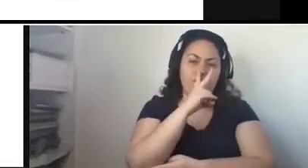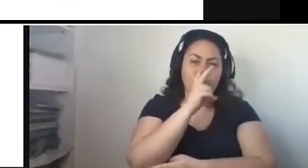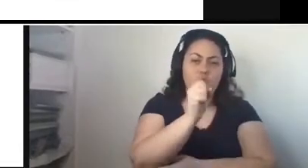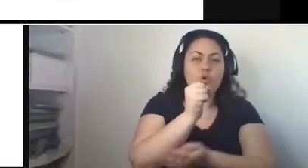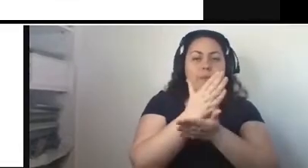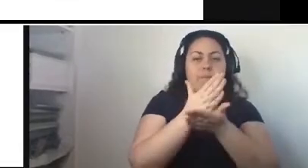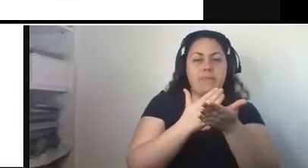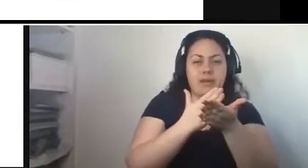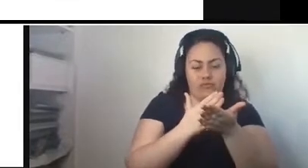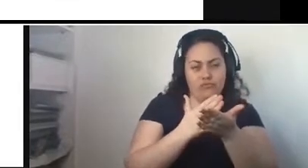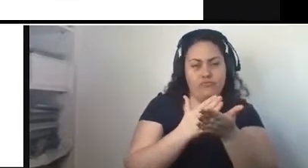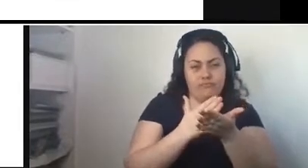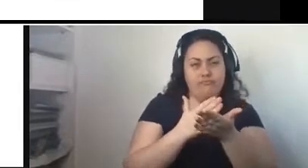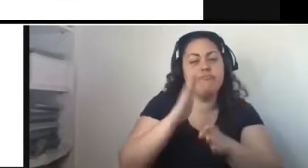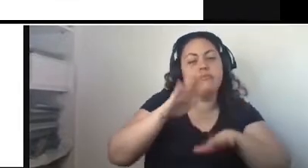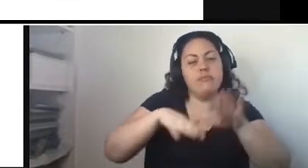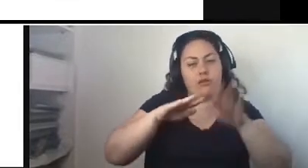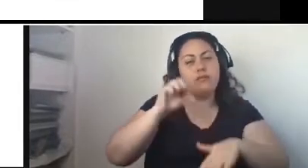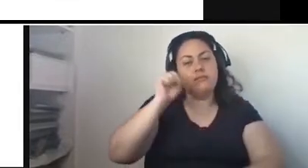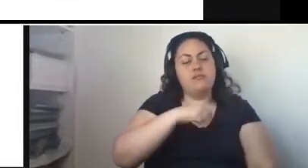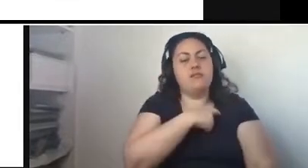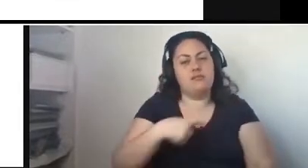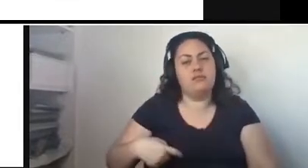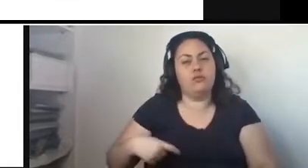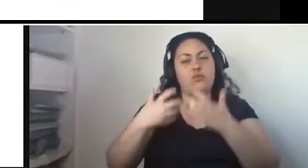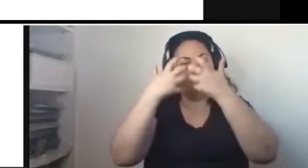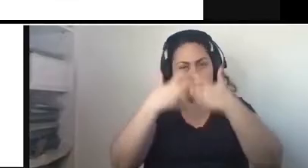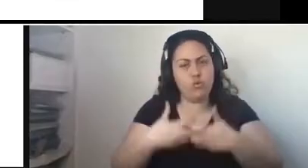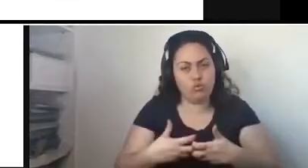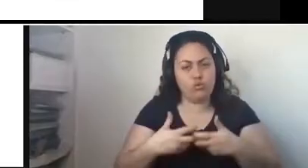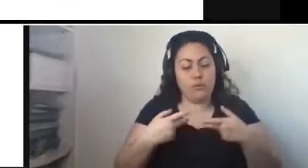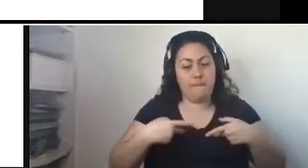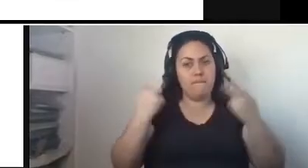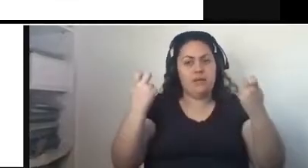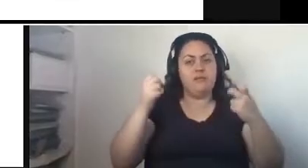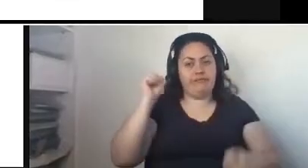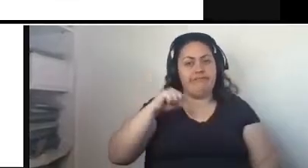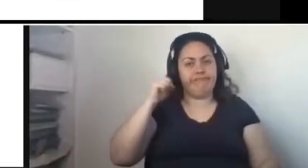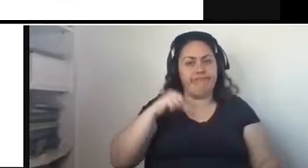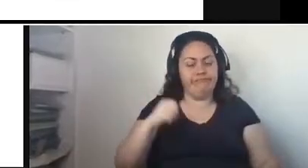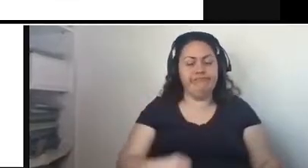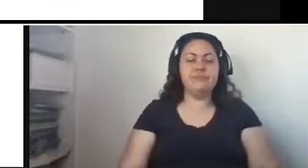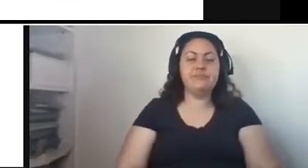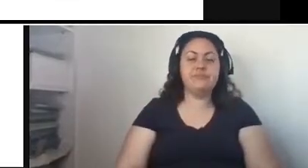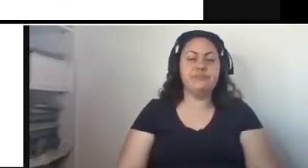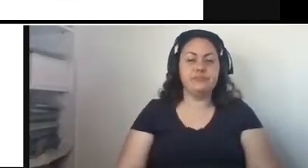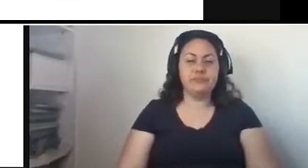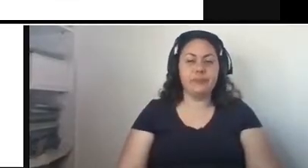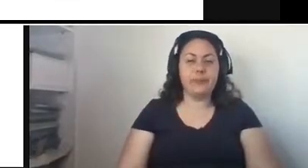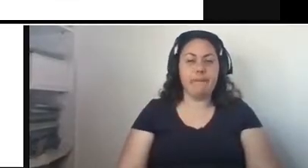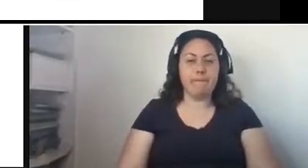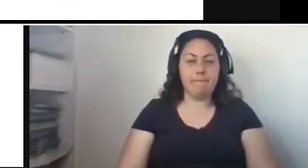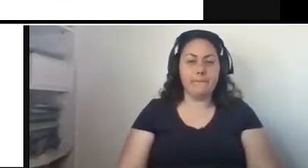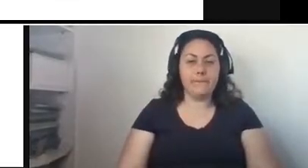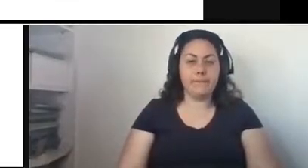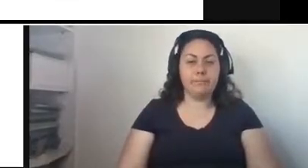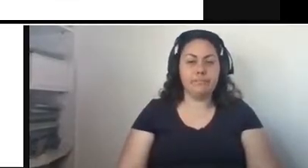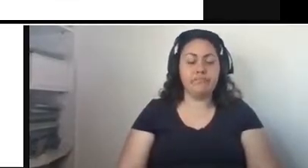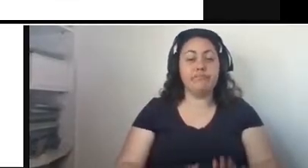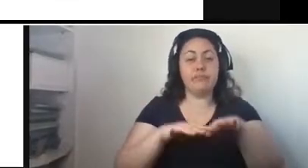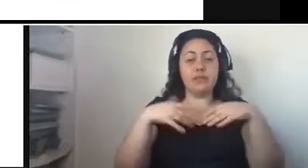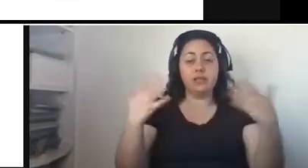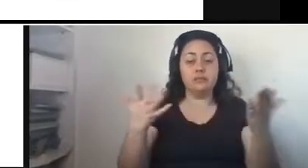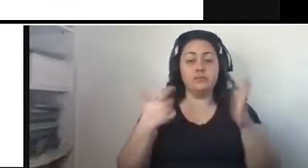sim, talvez a eficácia do cinto seja percebida e seja de fato grande. Então, isso